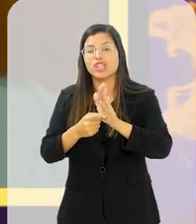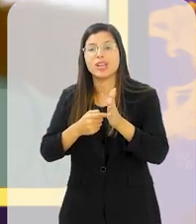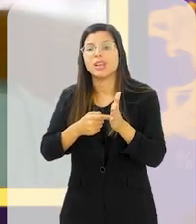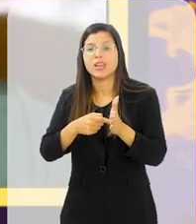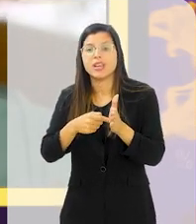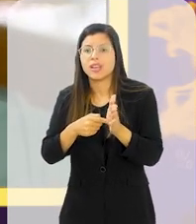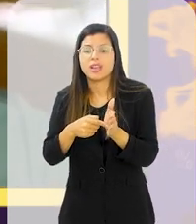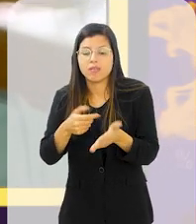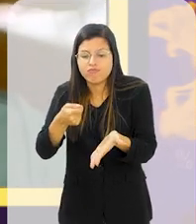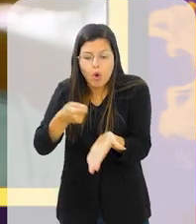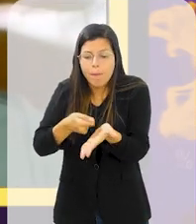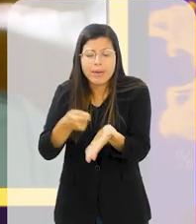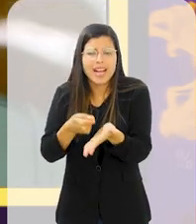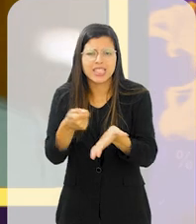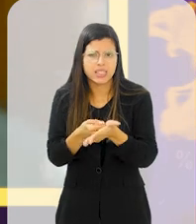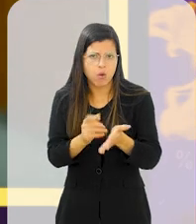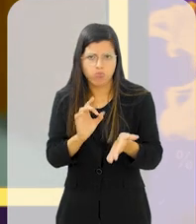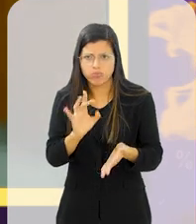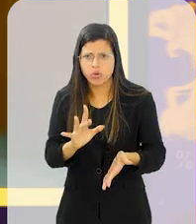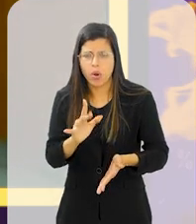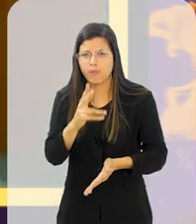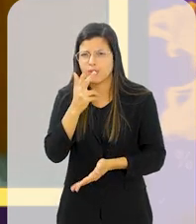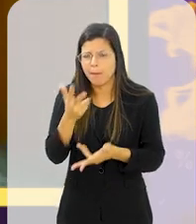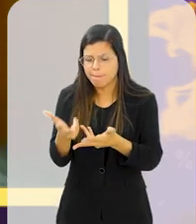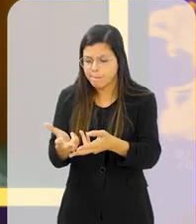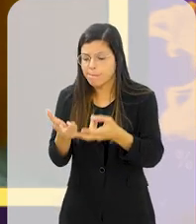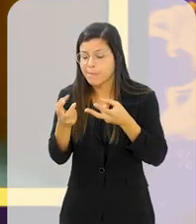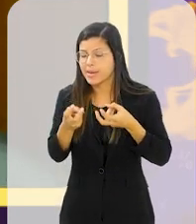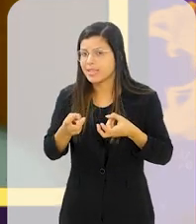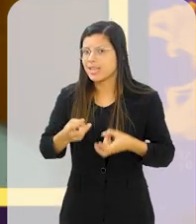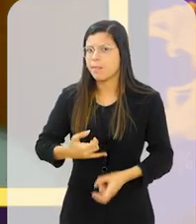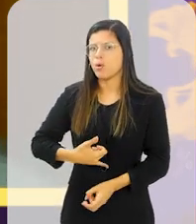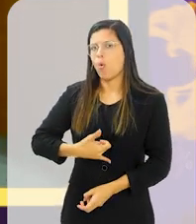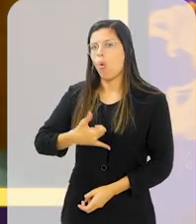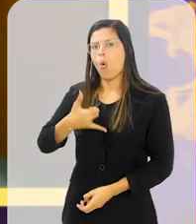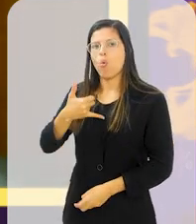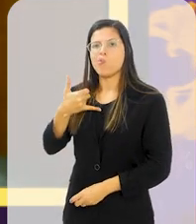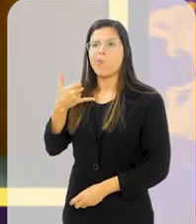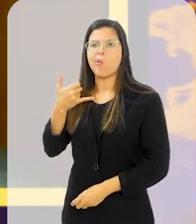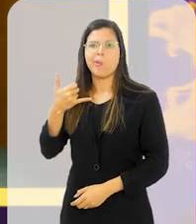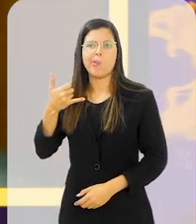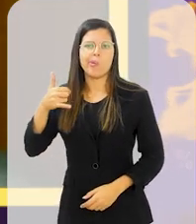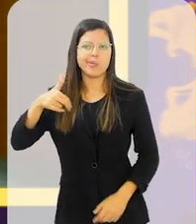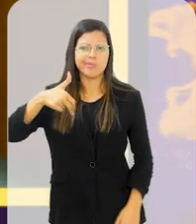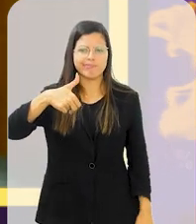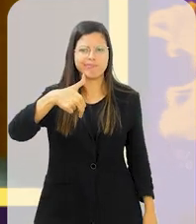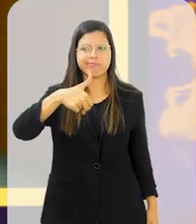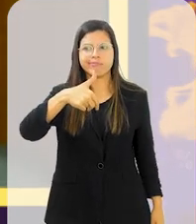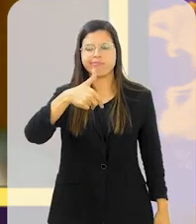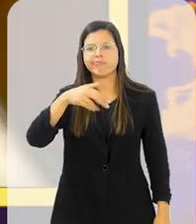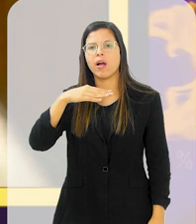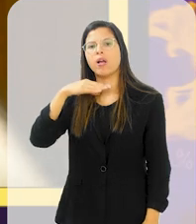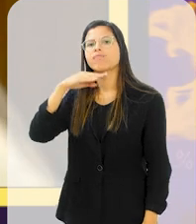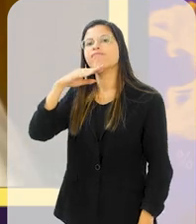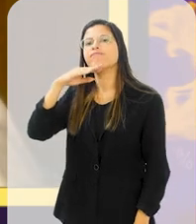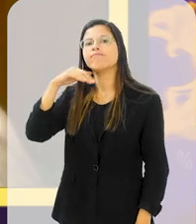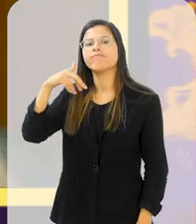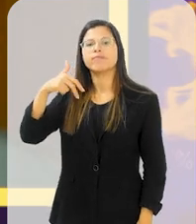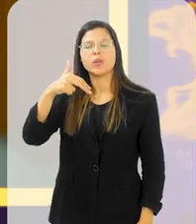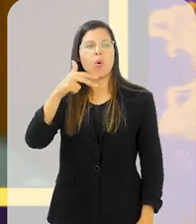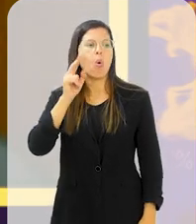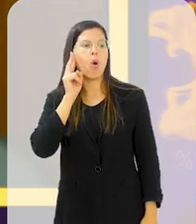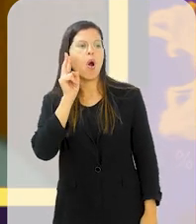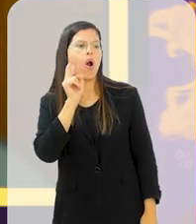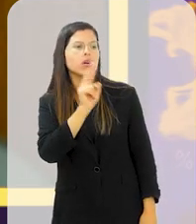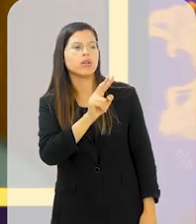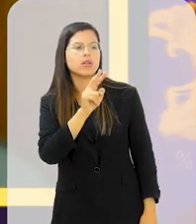por obrigação. Você vê a arrogância, a prepotência dele partindo para a bola, queixo alto,